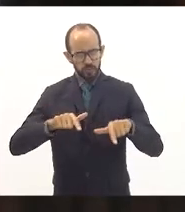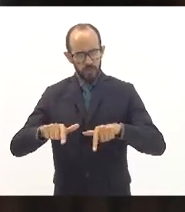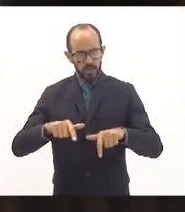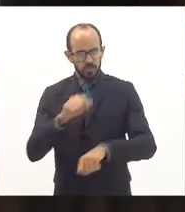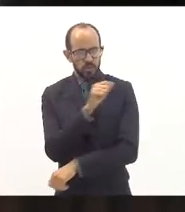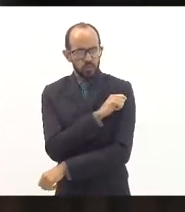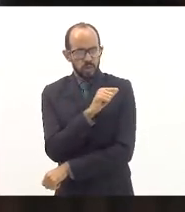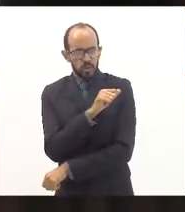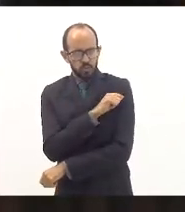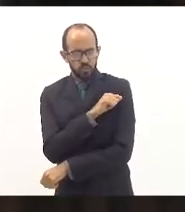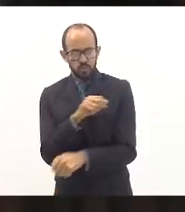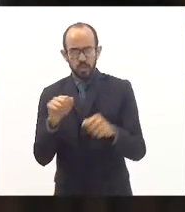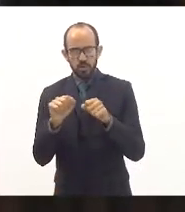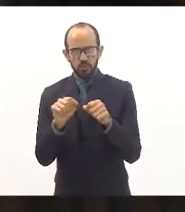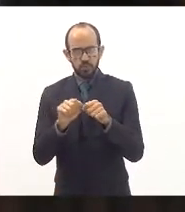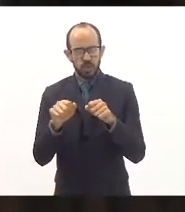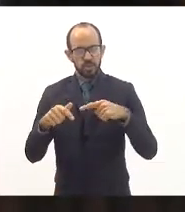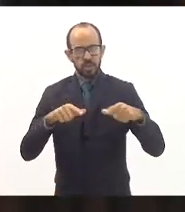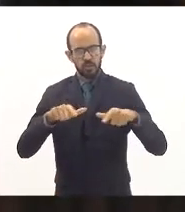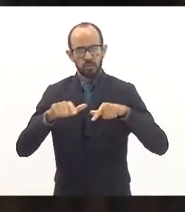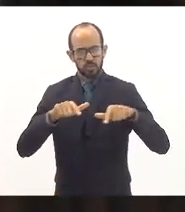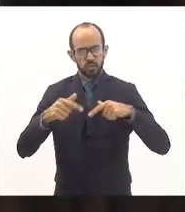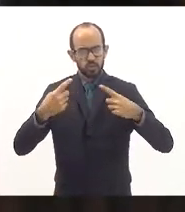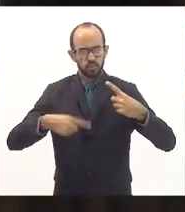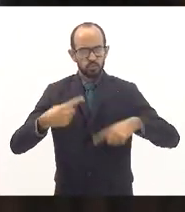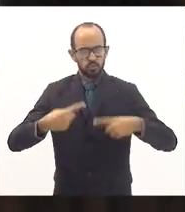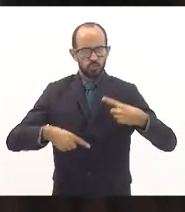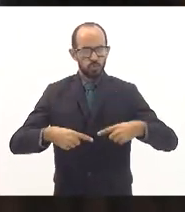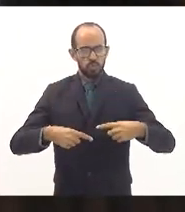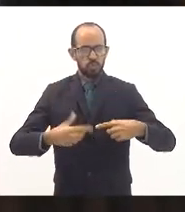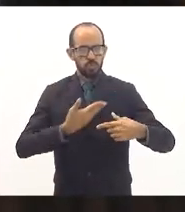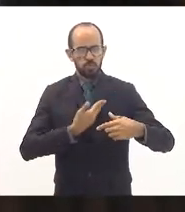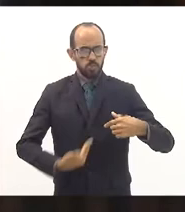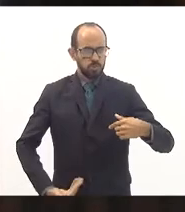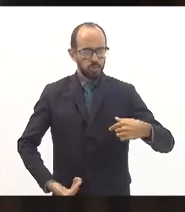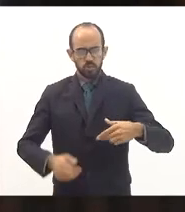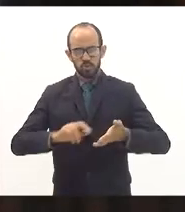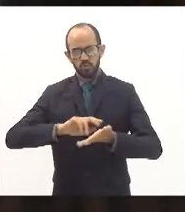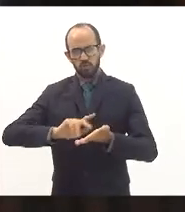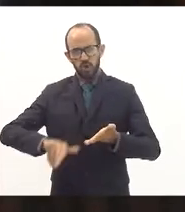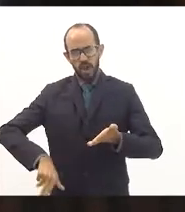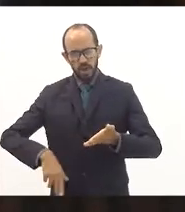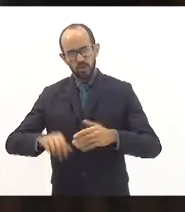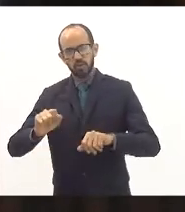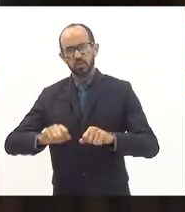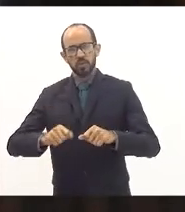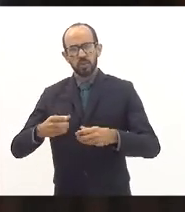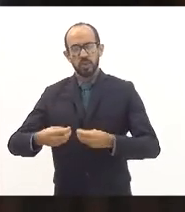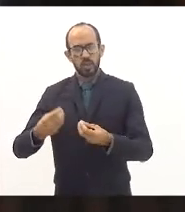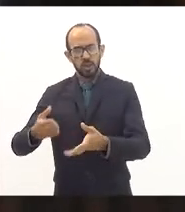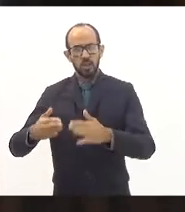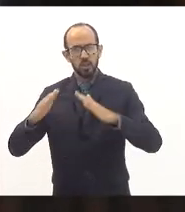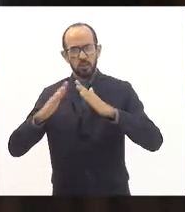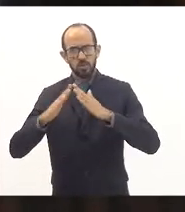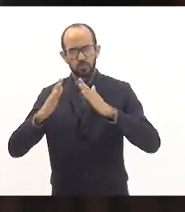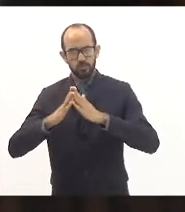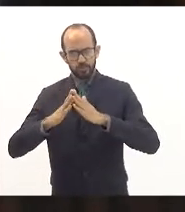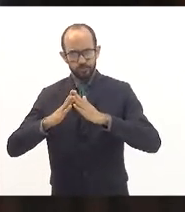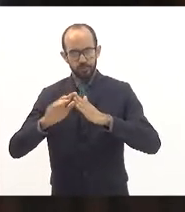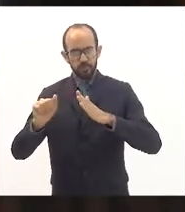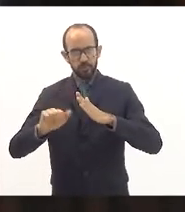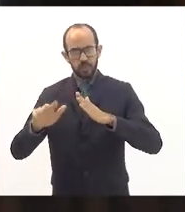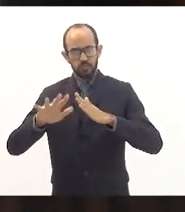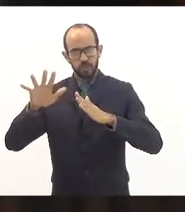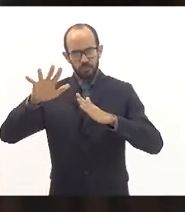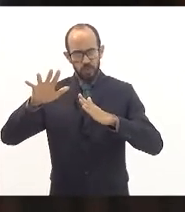para a prestação de serviços públicos, entregou propriedades habitacionais para moradores das favelas.